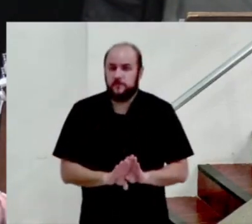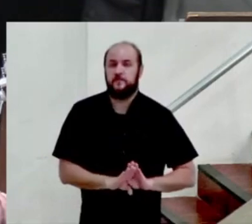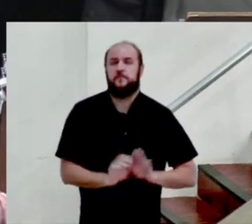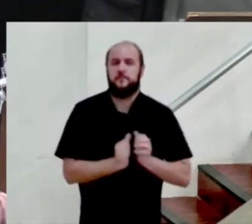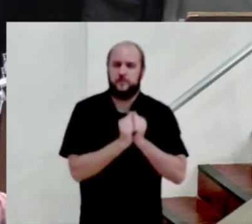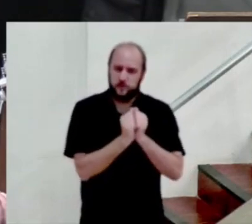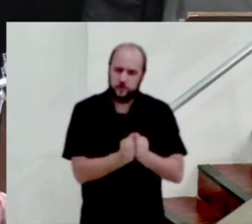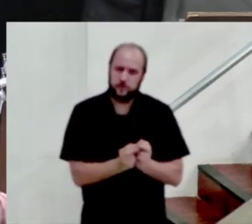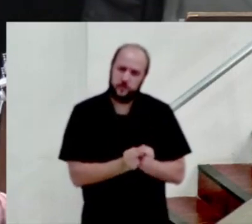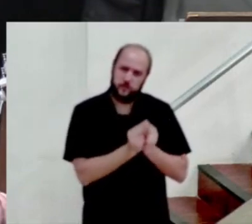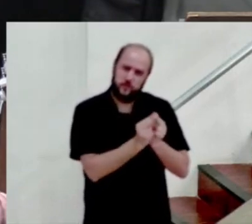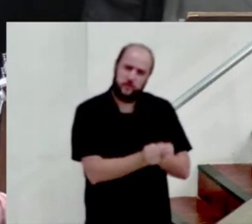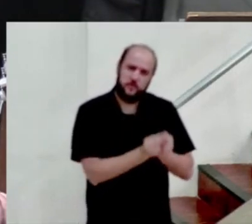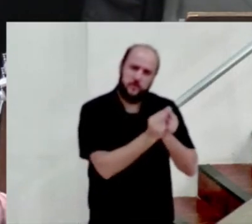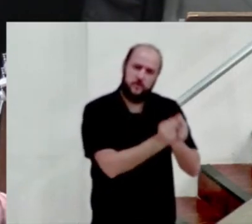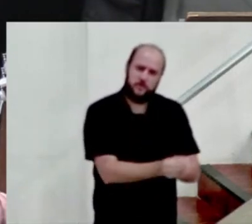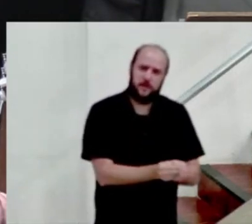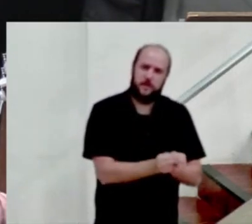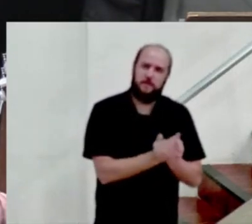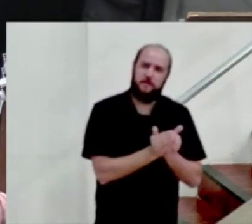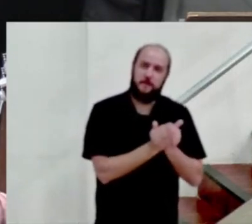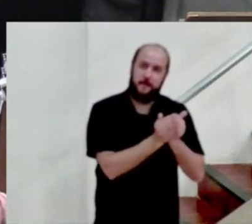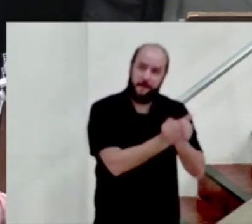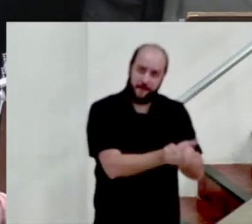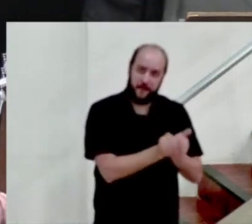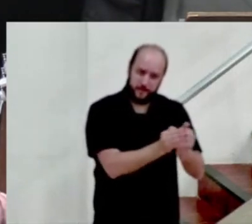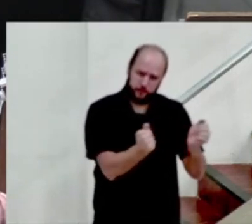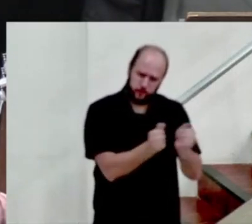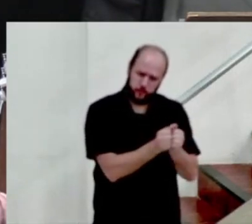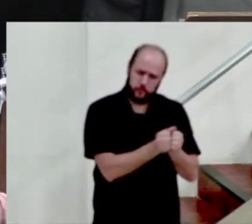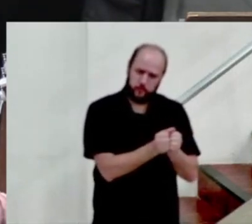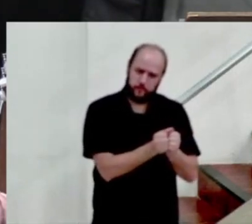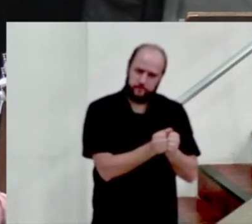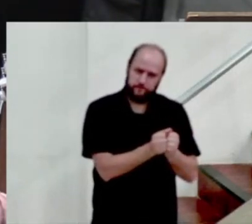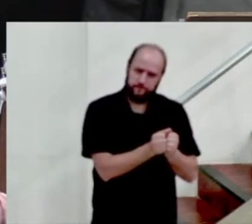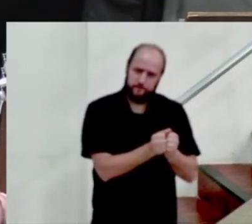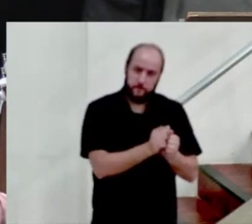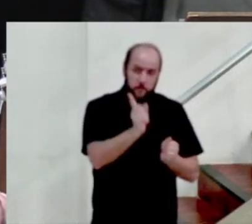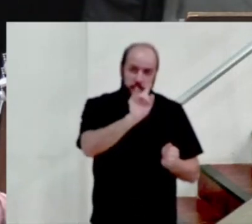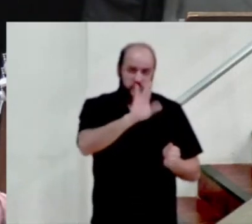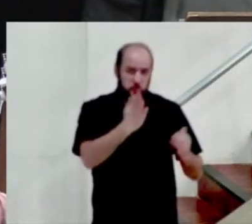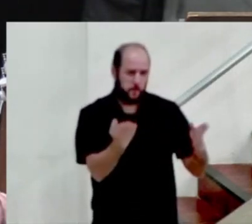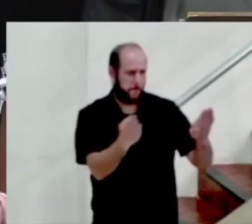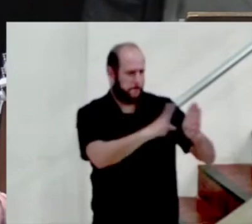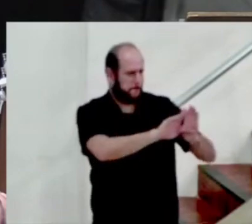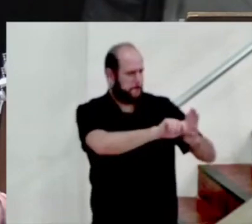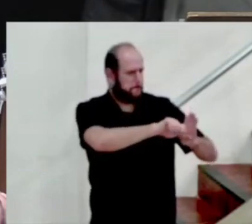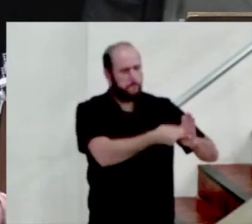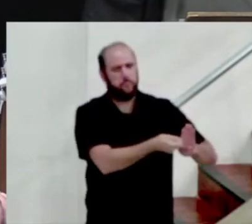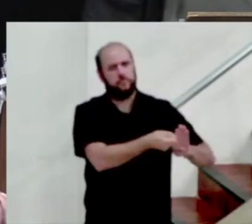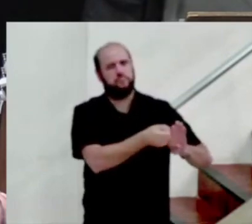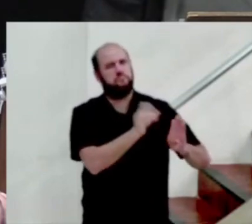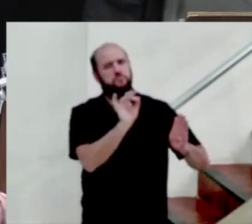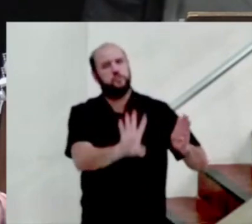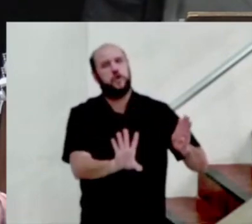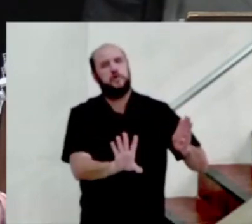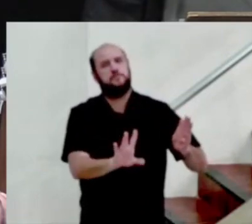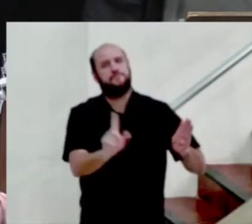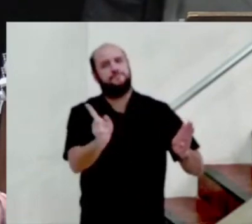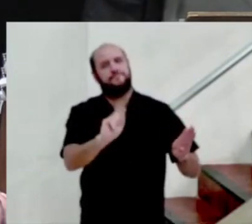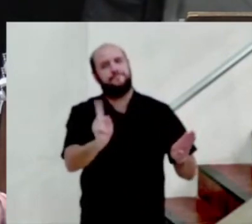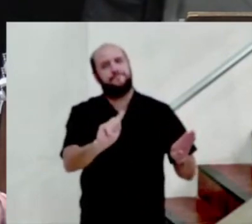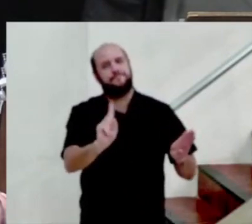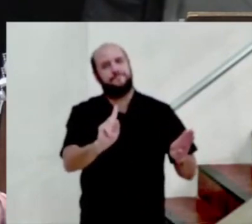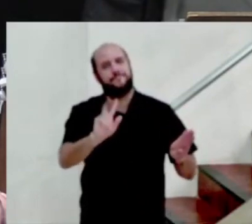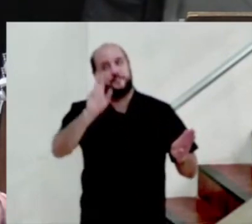Noé na arca. Deus não apenas fecha a porta atrás de Noé, Ele também